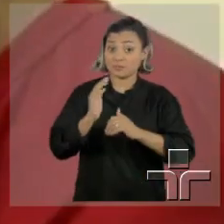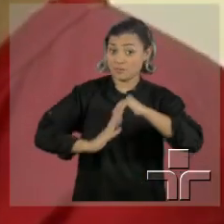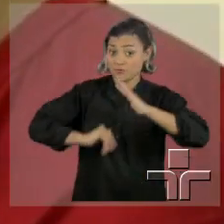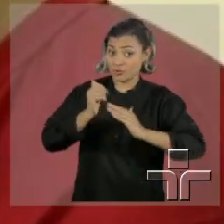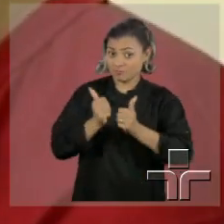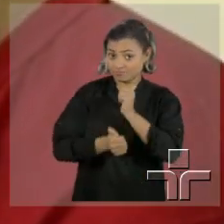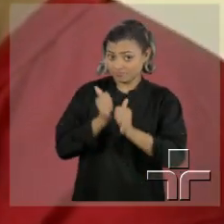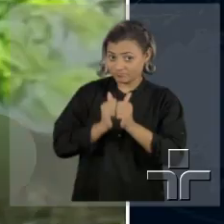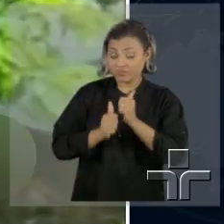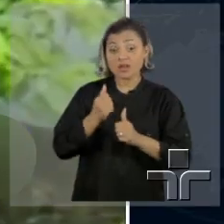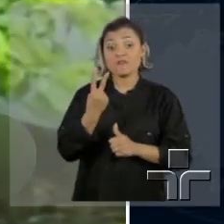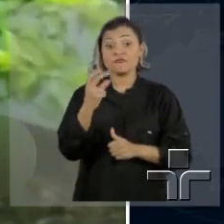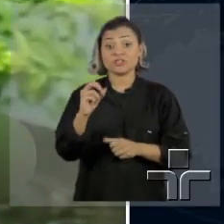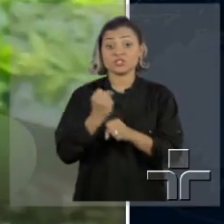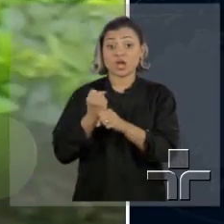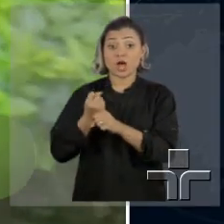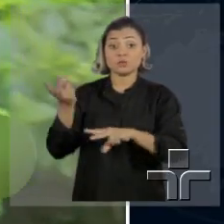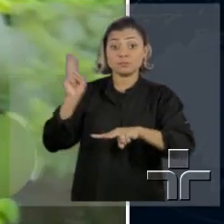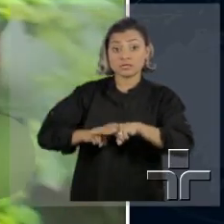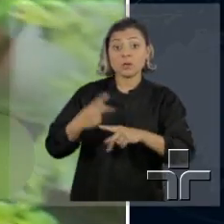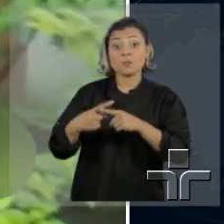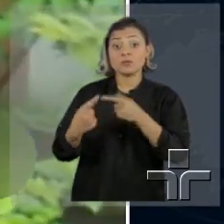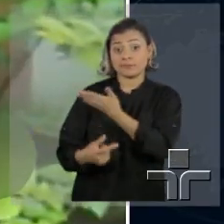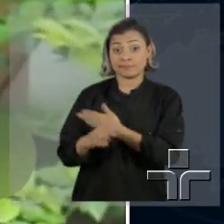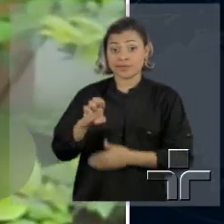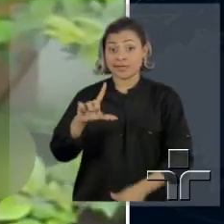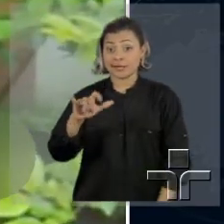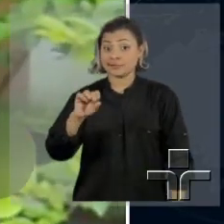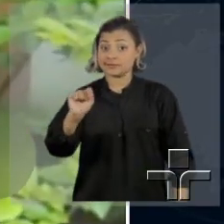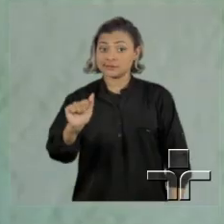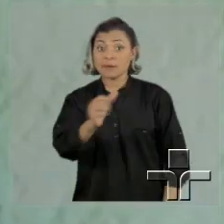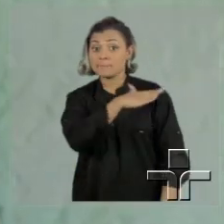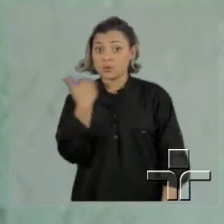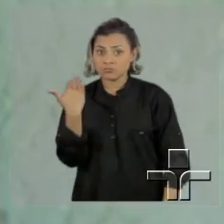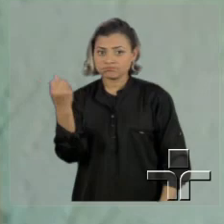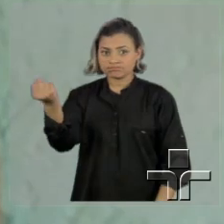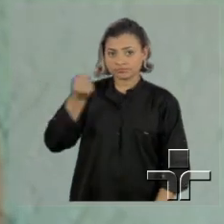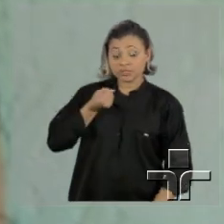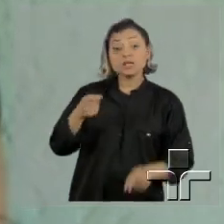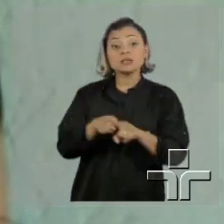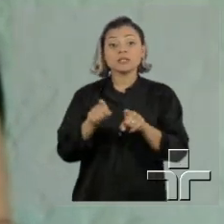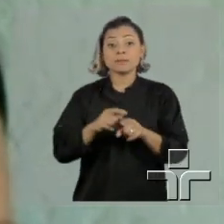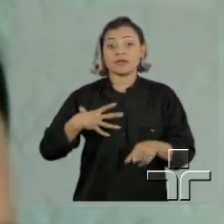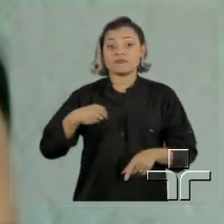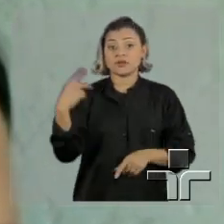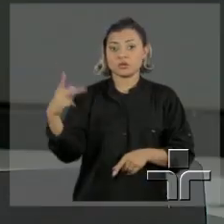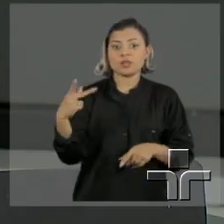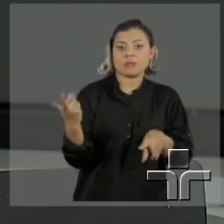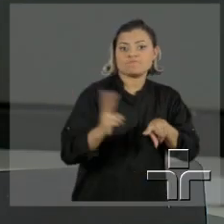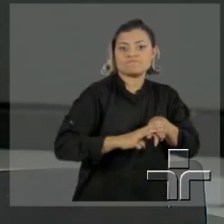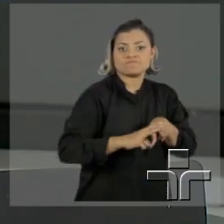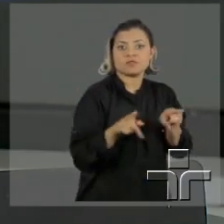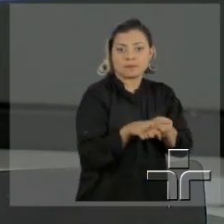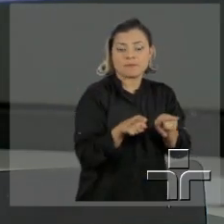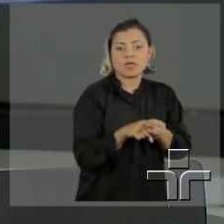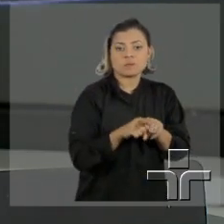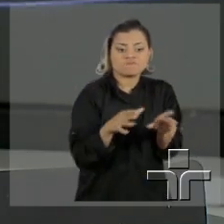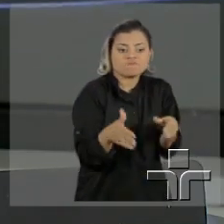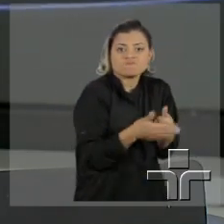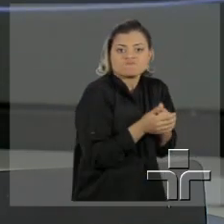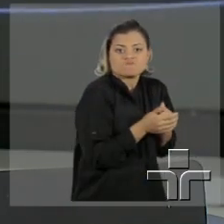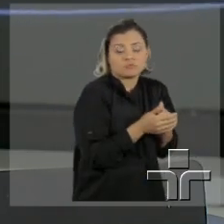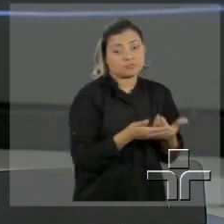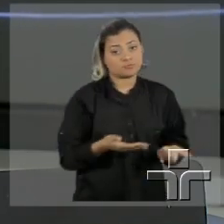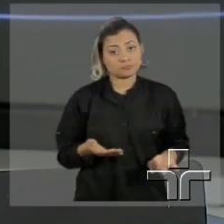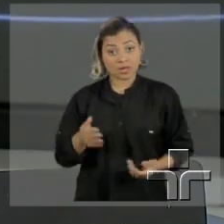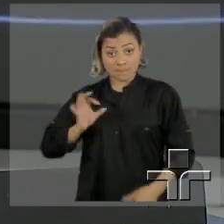mais de 20 anos de prisão pela morte da modelo Elisa Samúdio e também por cárcere privado do filho Bruninho. Uma operação da